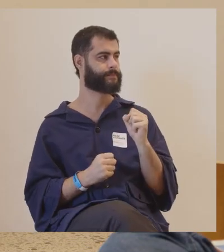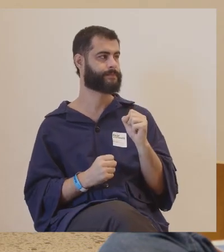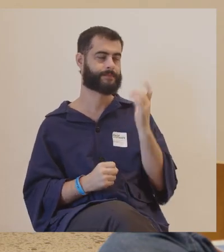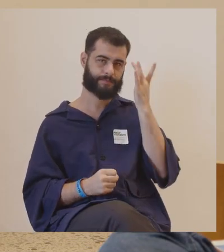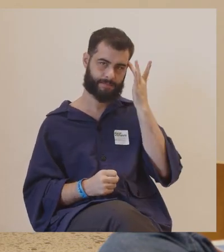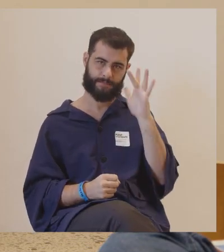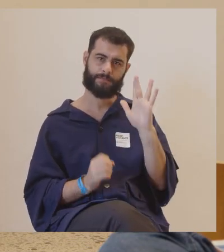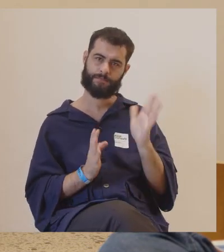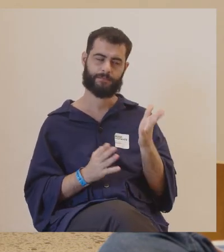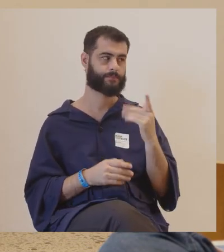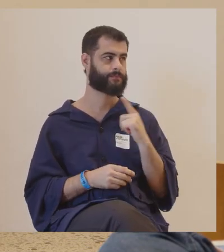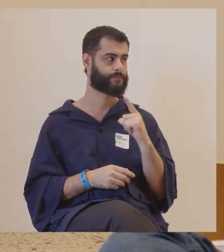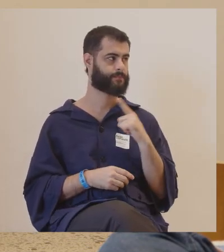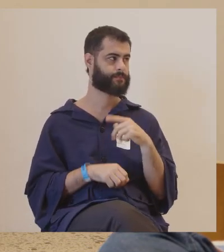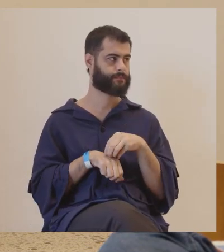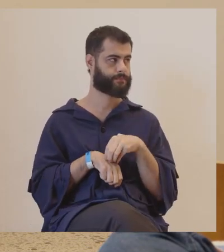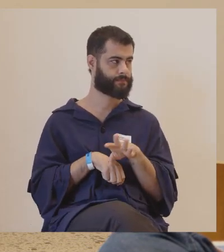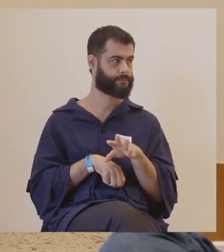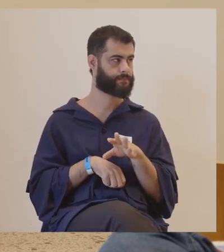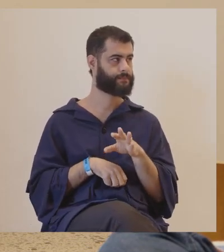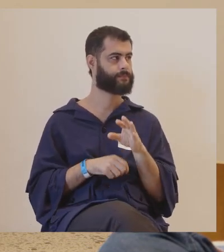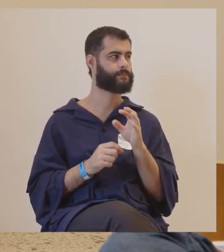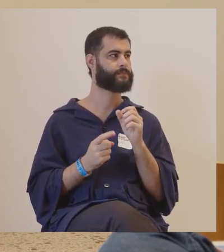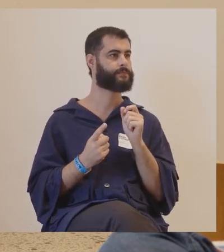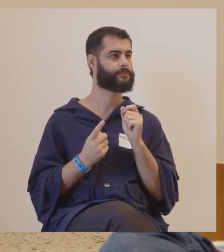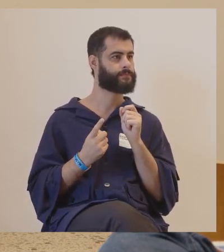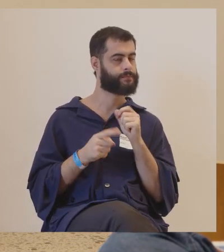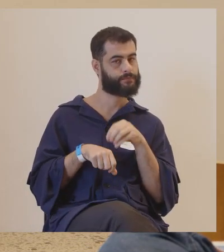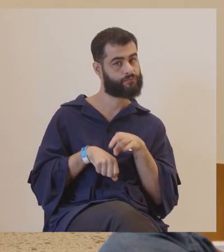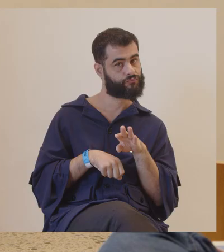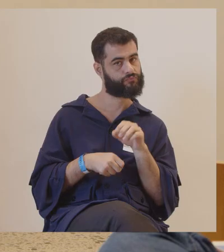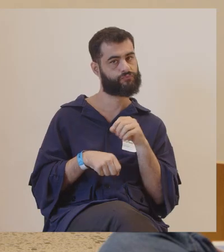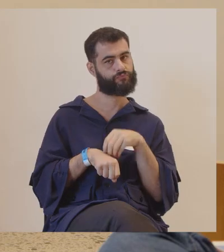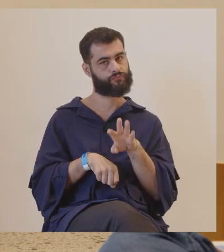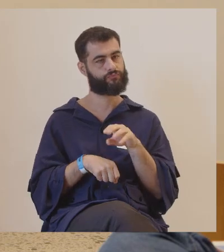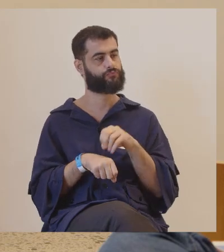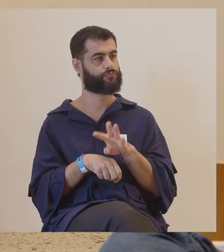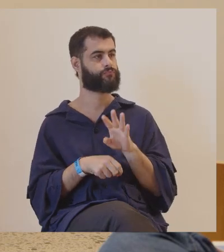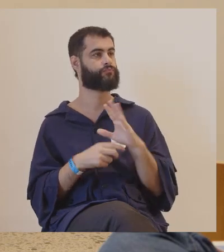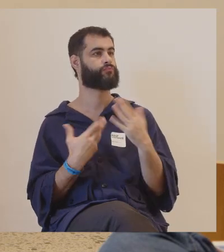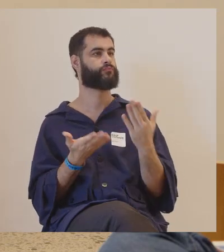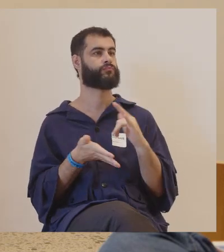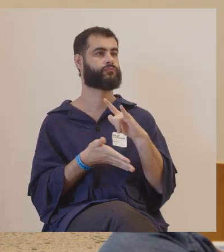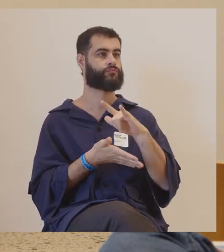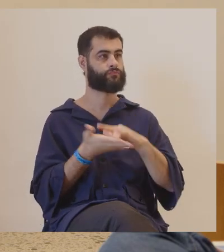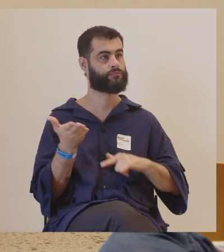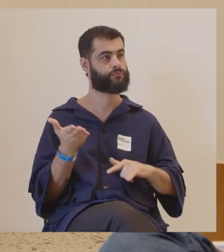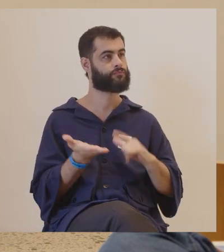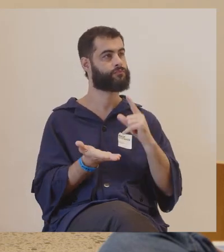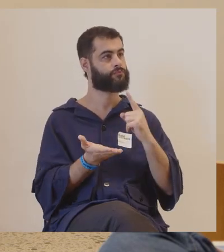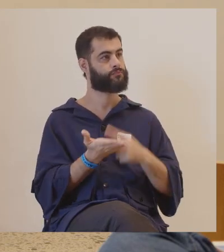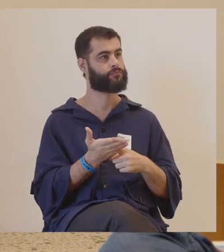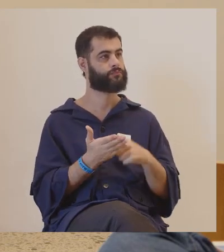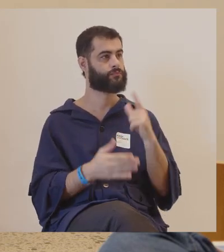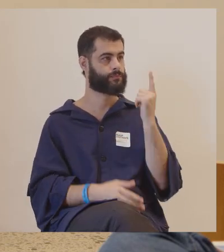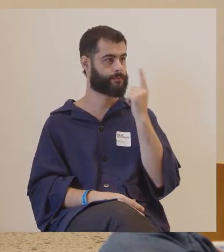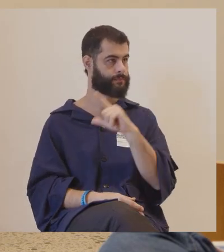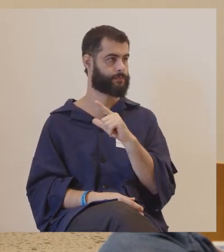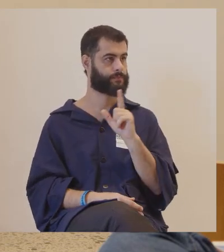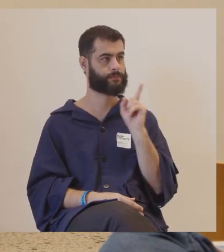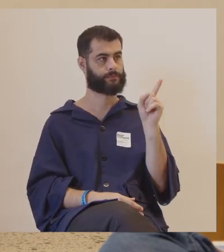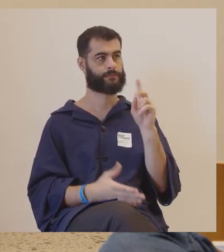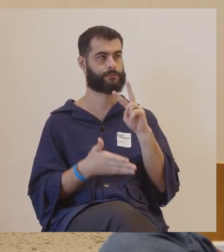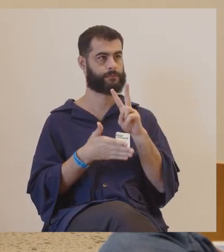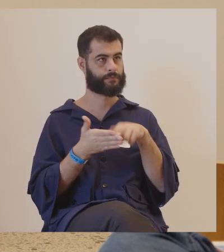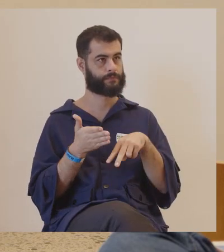deu algumas inputs, que tipo de documentação para fundamentar essa